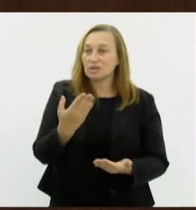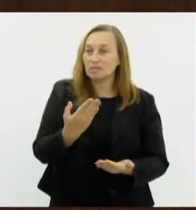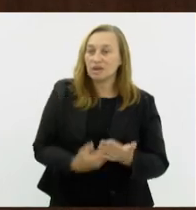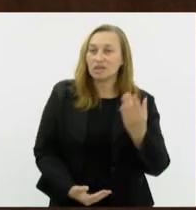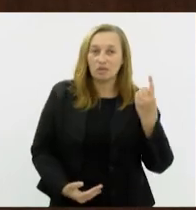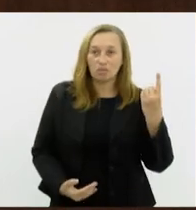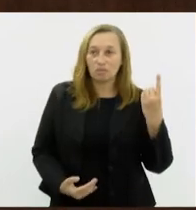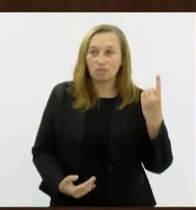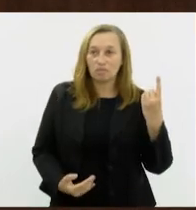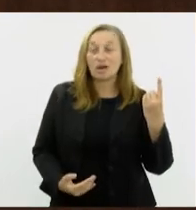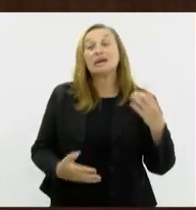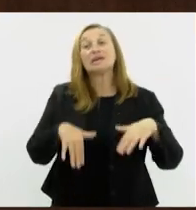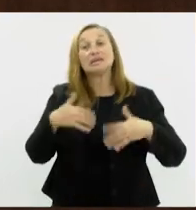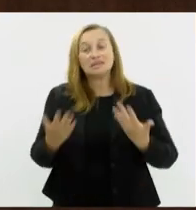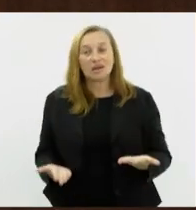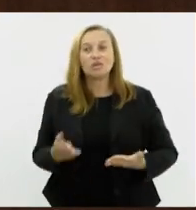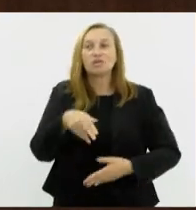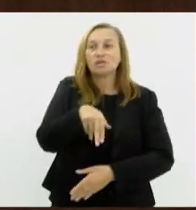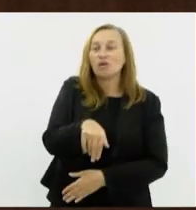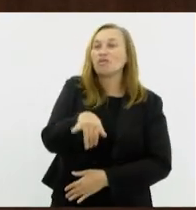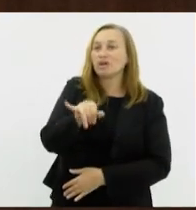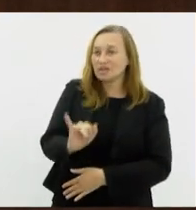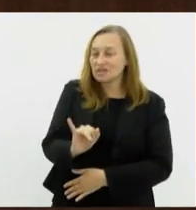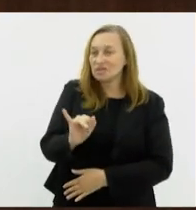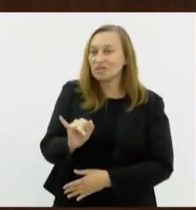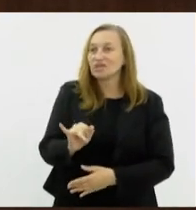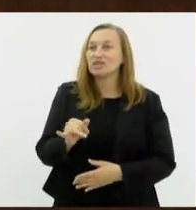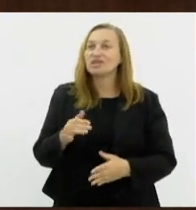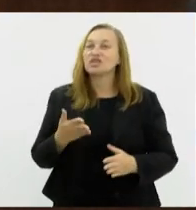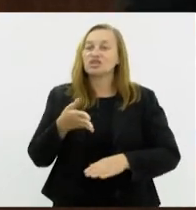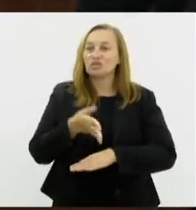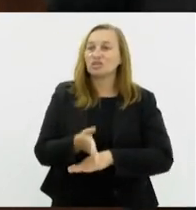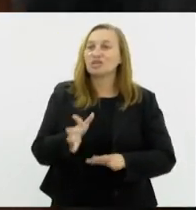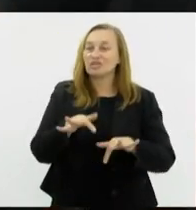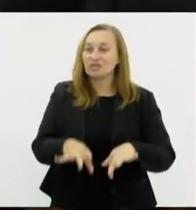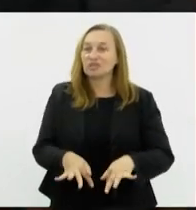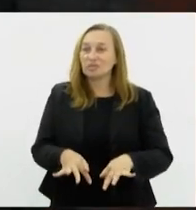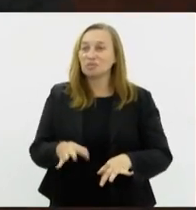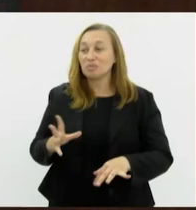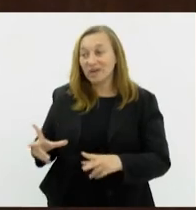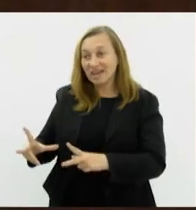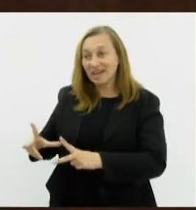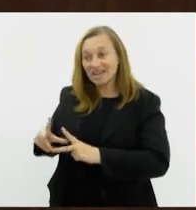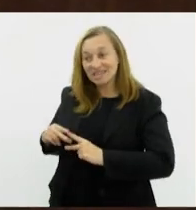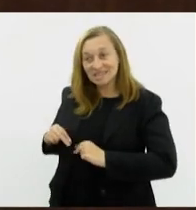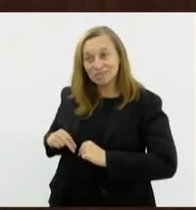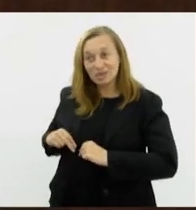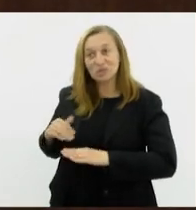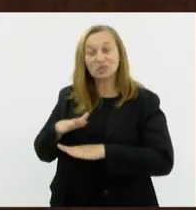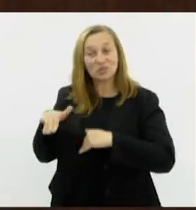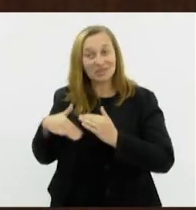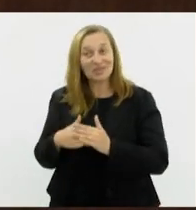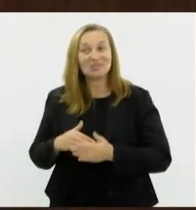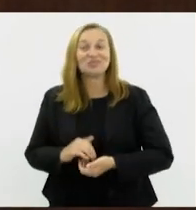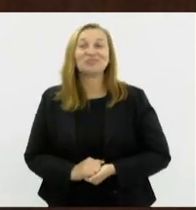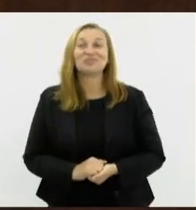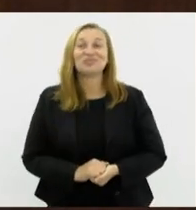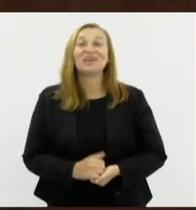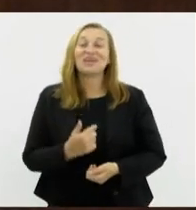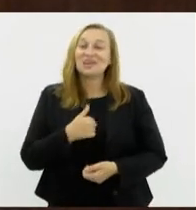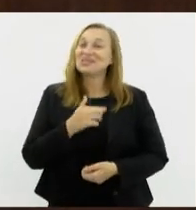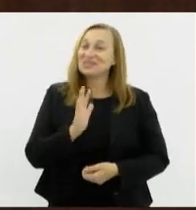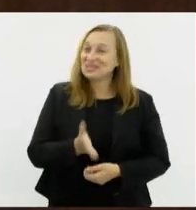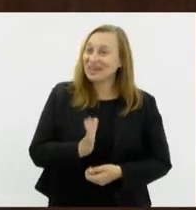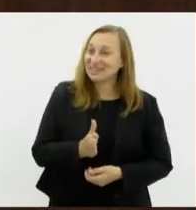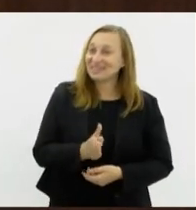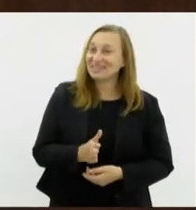retrospecto. Então, o Nova Iguaçu vai para a final por mérito, mérito total. E eu já tinha